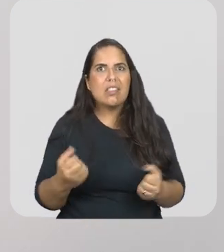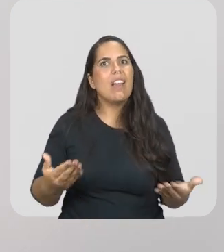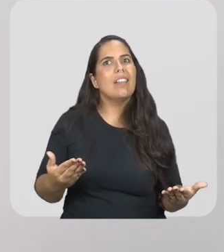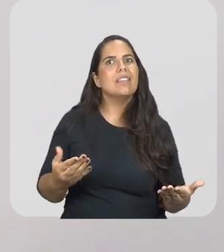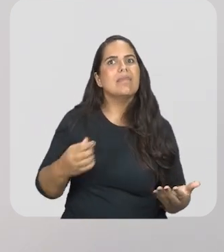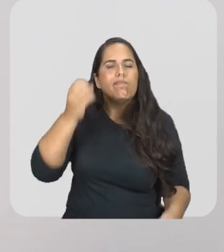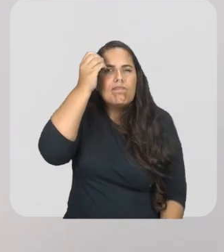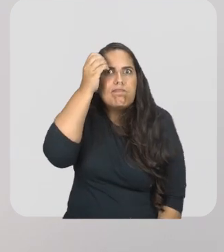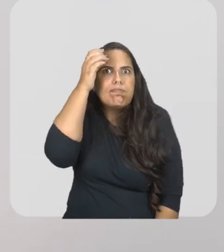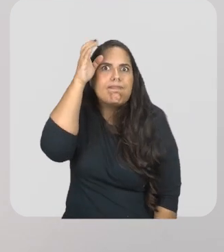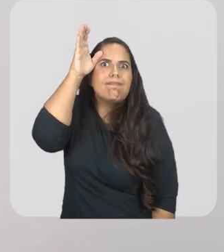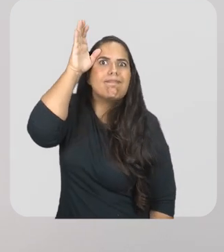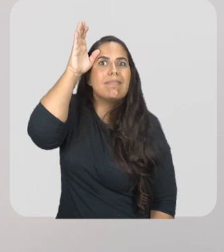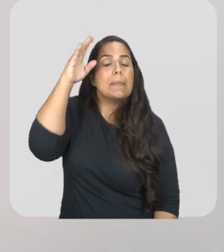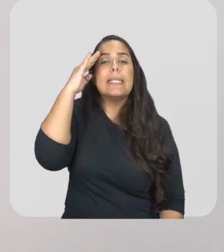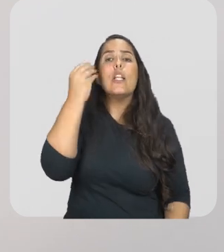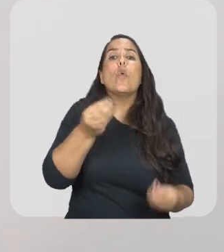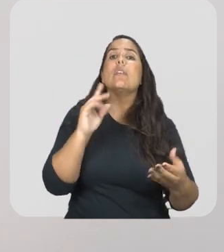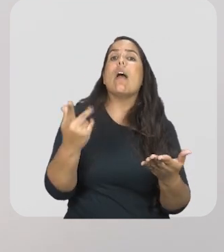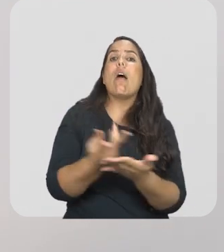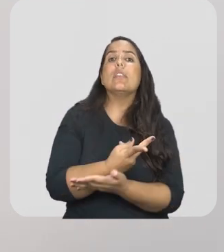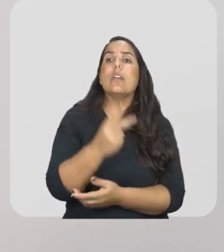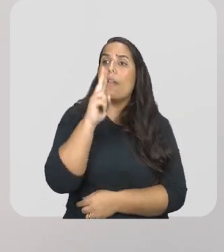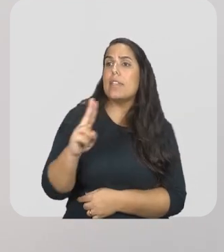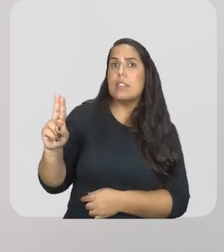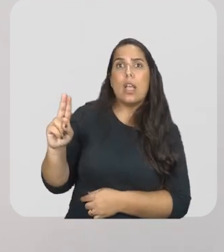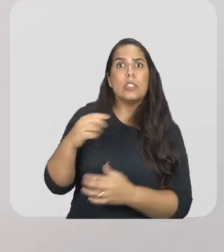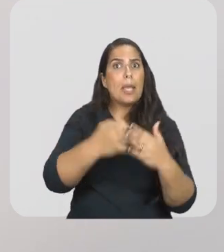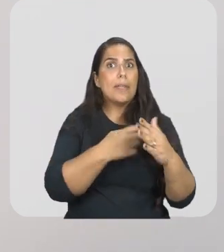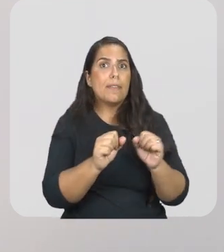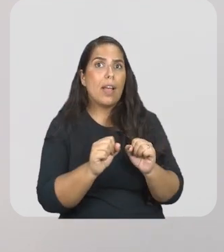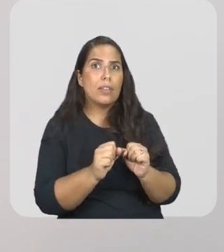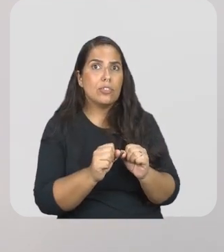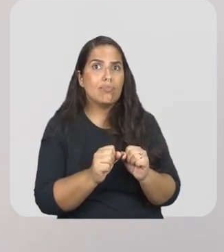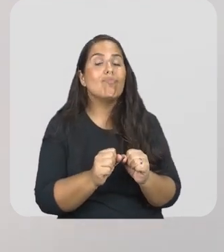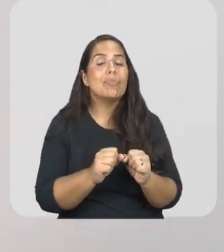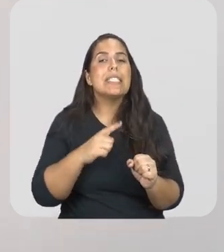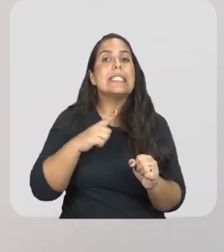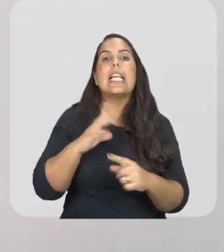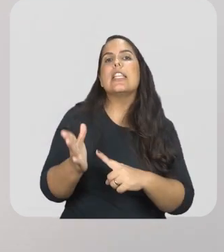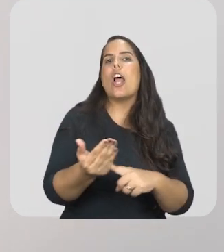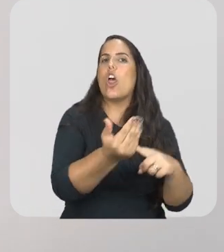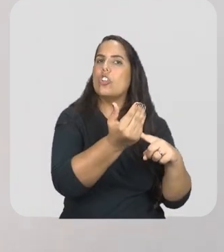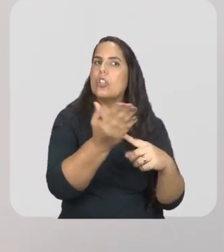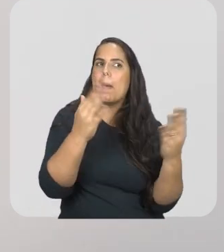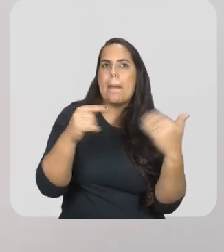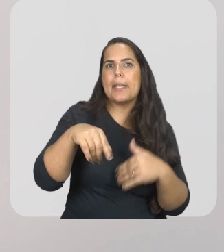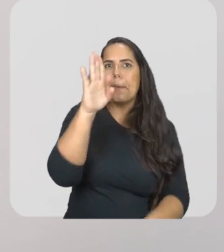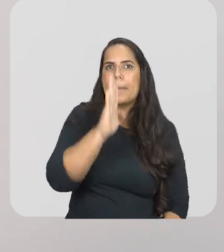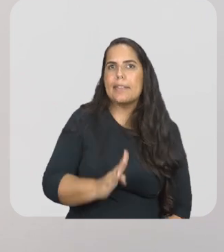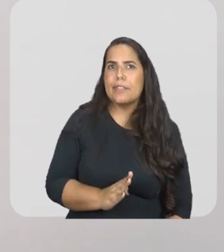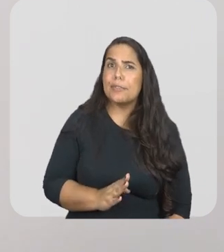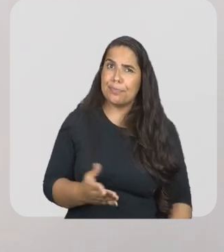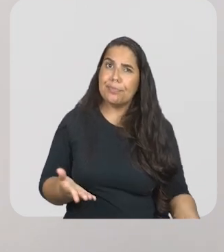potencializa, né? Ele dá aquele gás para a gente entender o que está sendo feito na universidade, o que as empresas estão fazendo e o que tem de tecnologia vindo para o